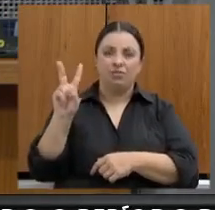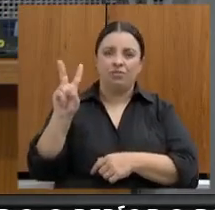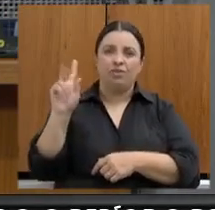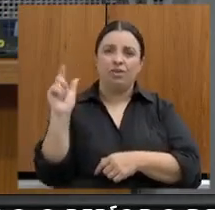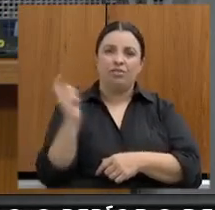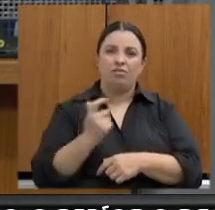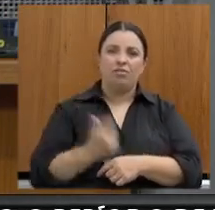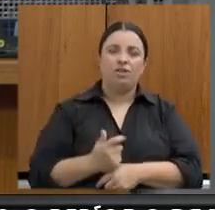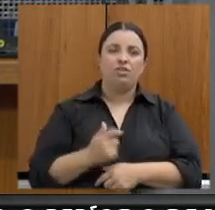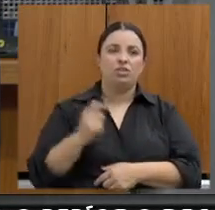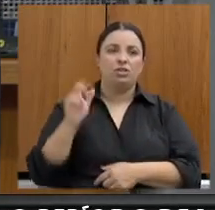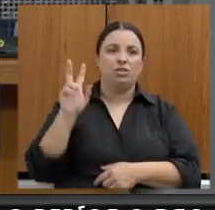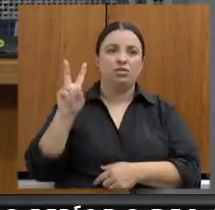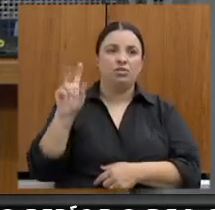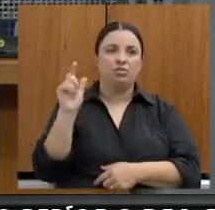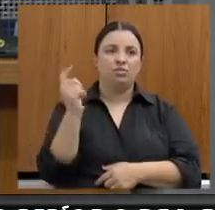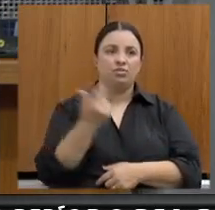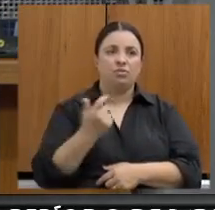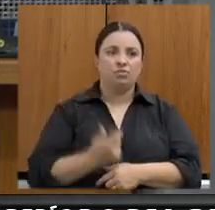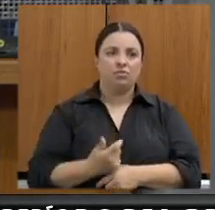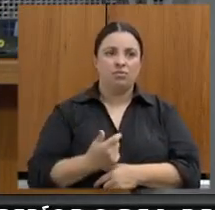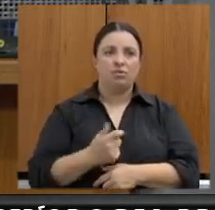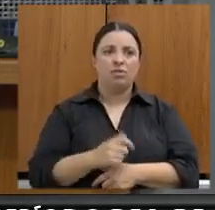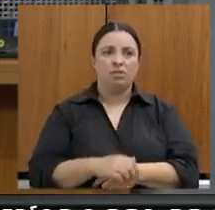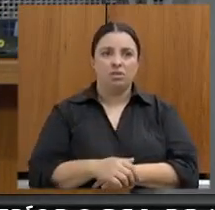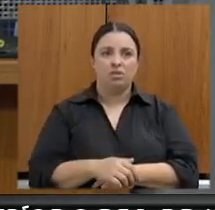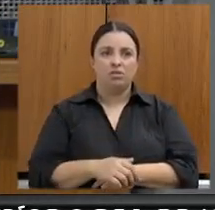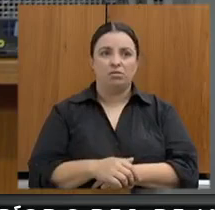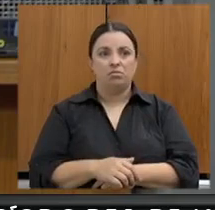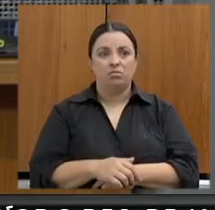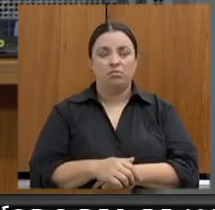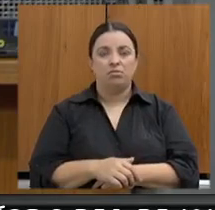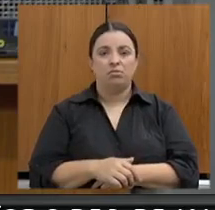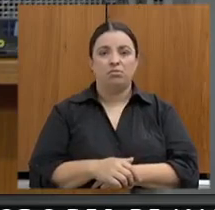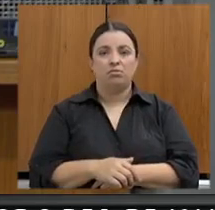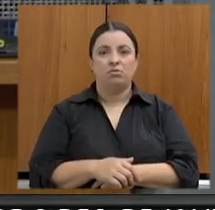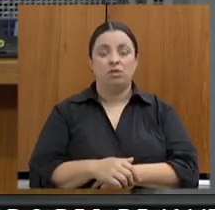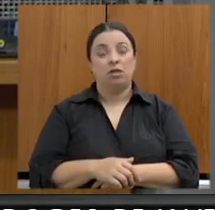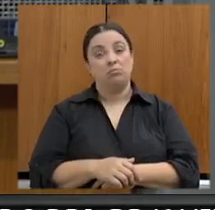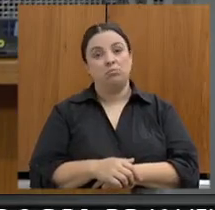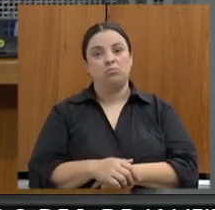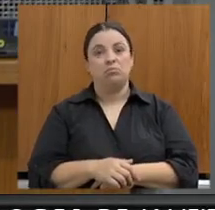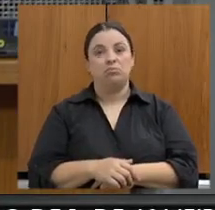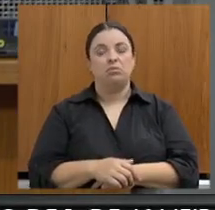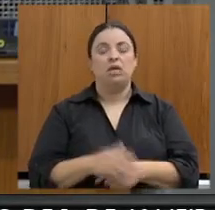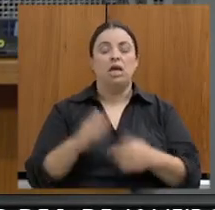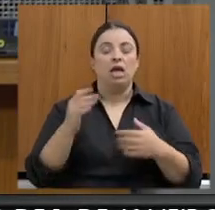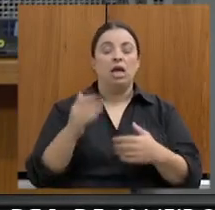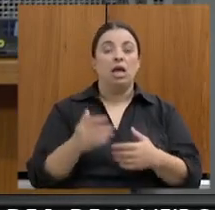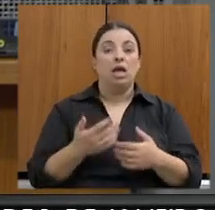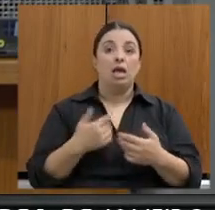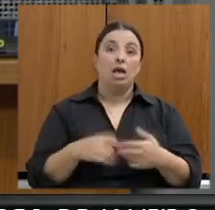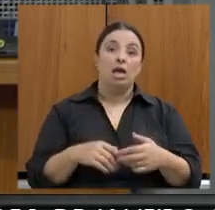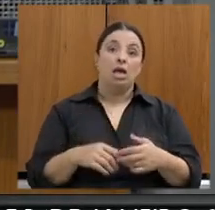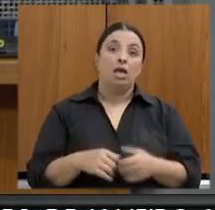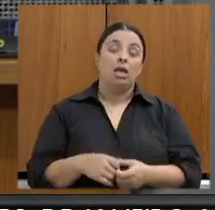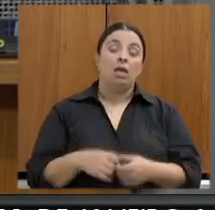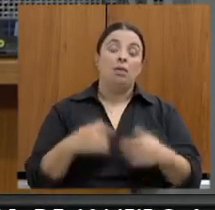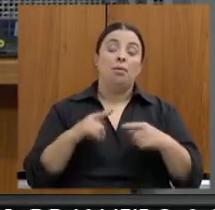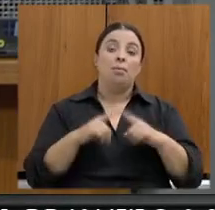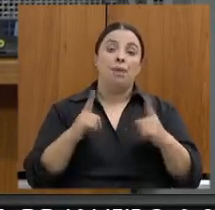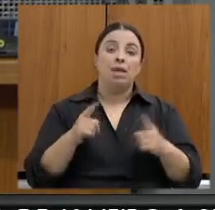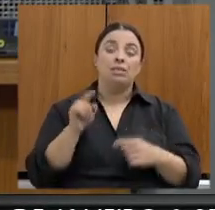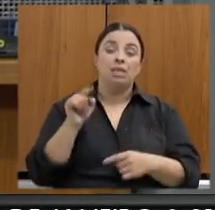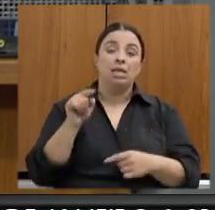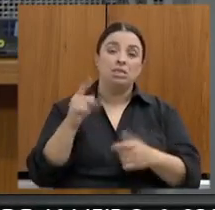ano ainda bem que eles me liberaram né eu continuar minha carreira de atleta Mas uma coisa que me